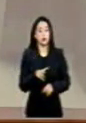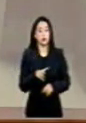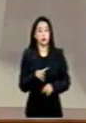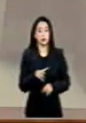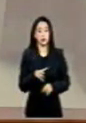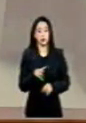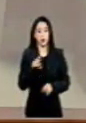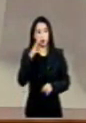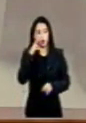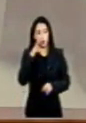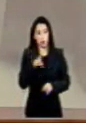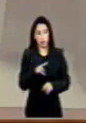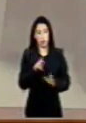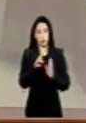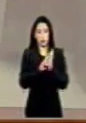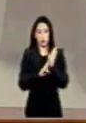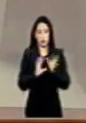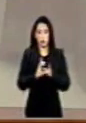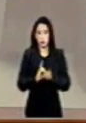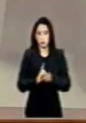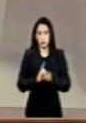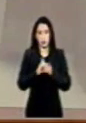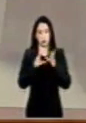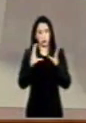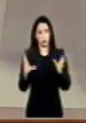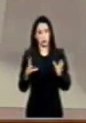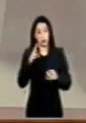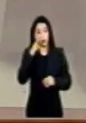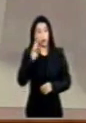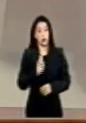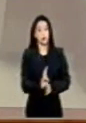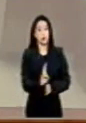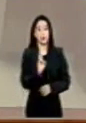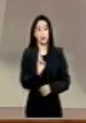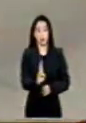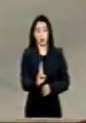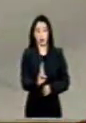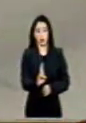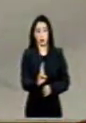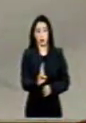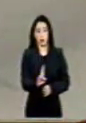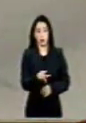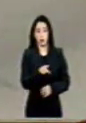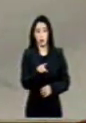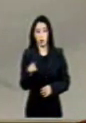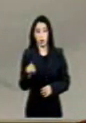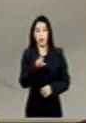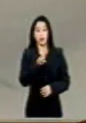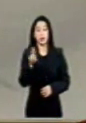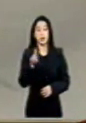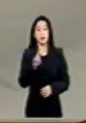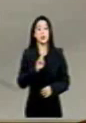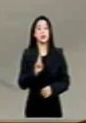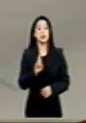democrático, considerando que os representantes estão lá em nome do povo.